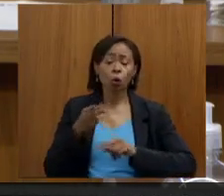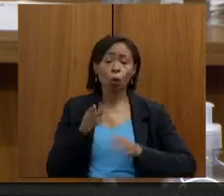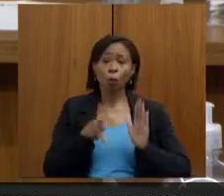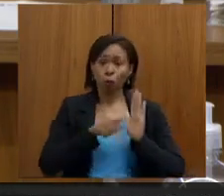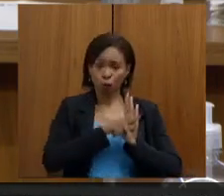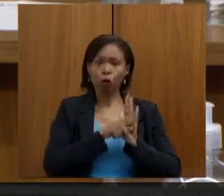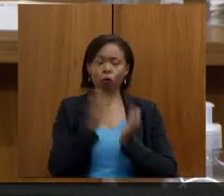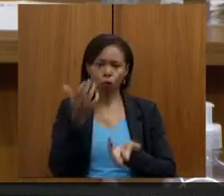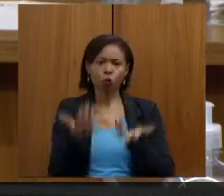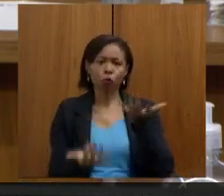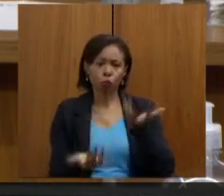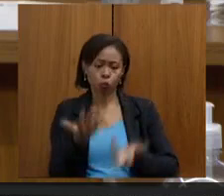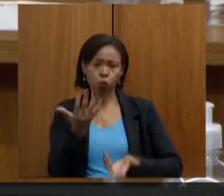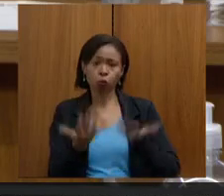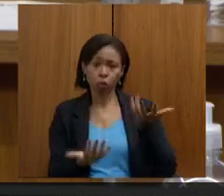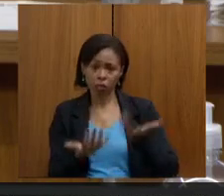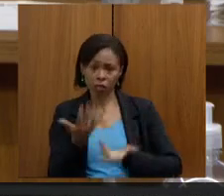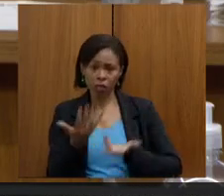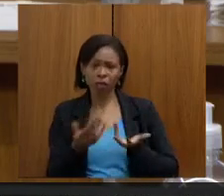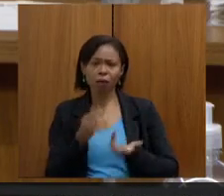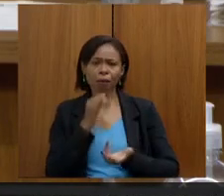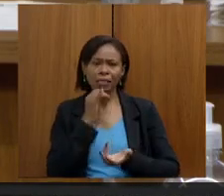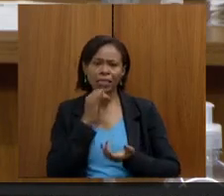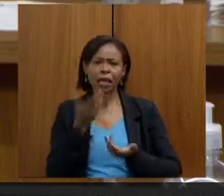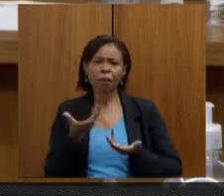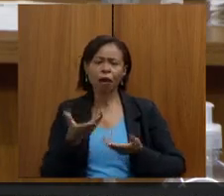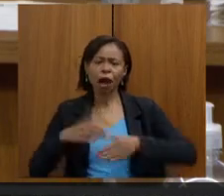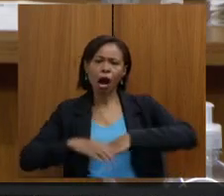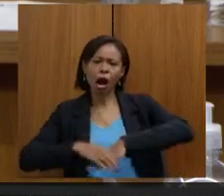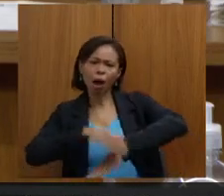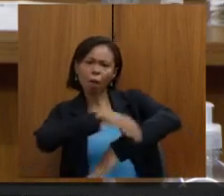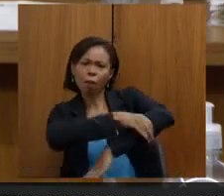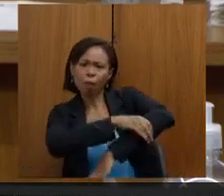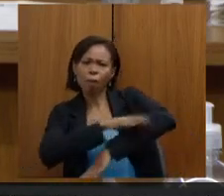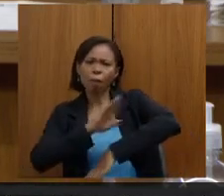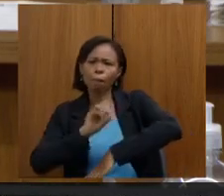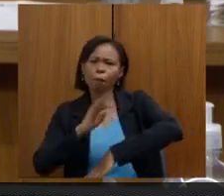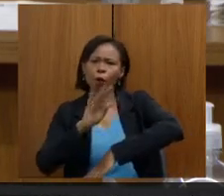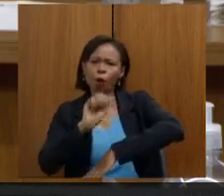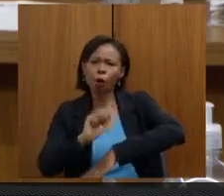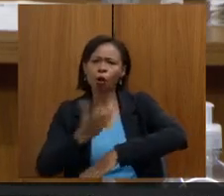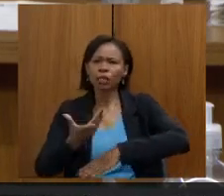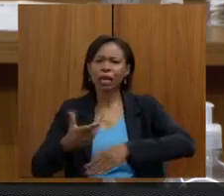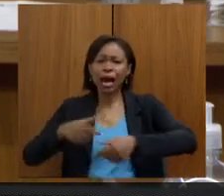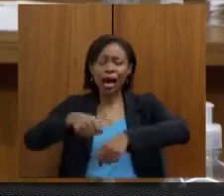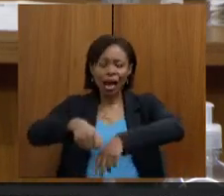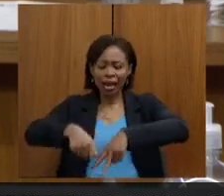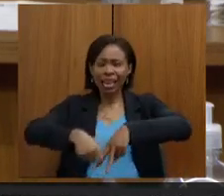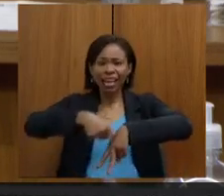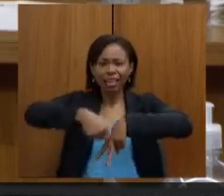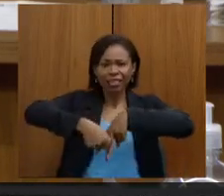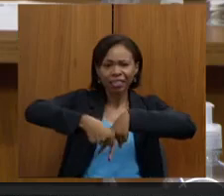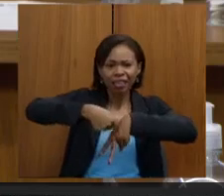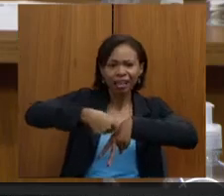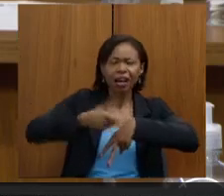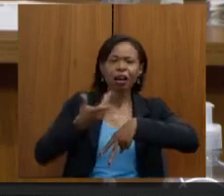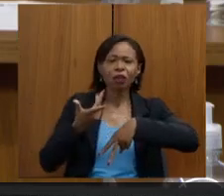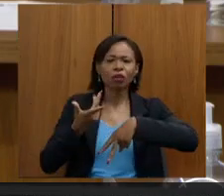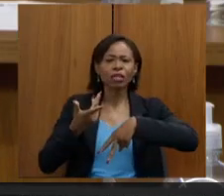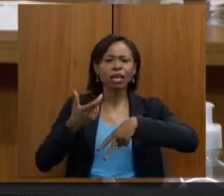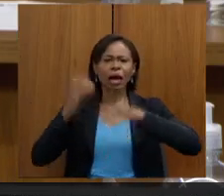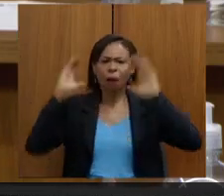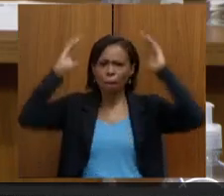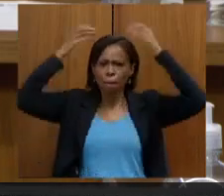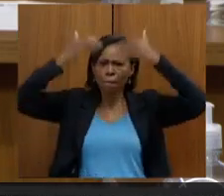incêndio ou seja aquela bota a calça específica para combate a incêndio a capa o